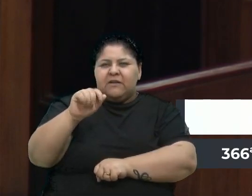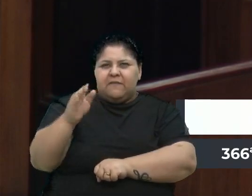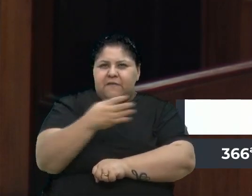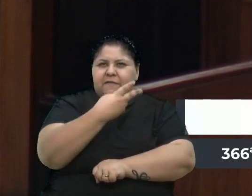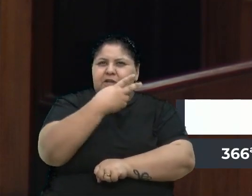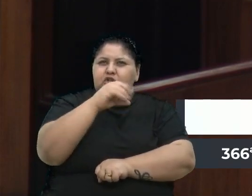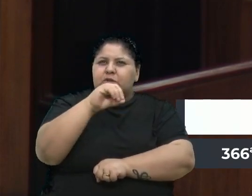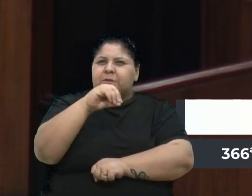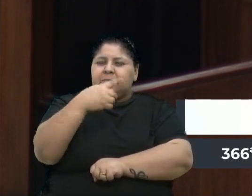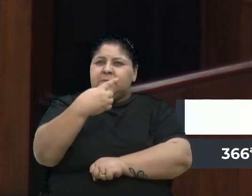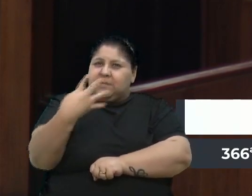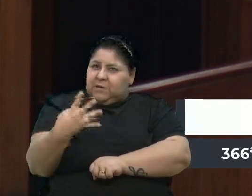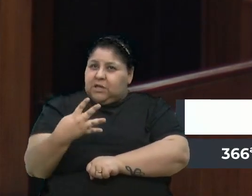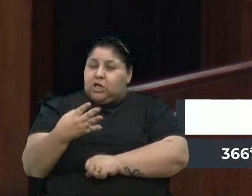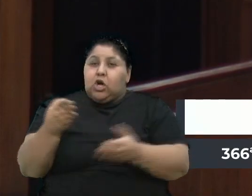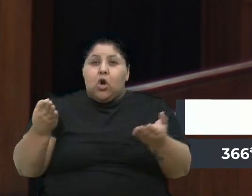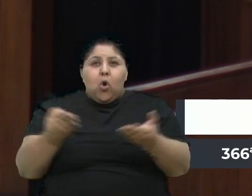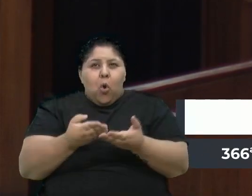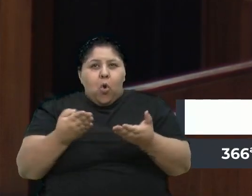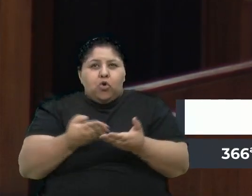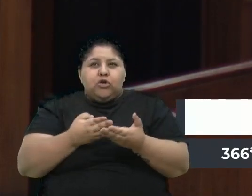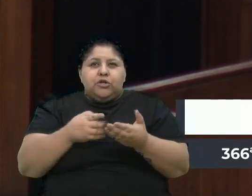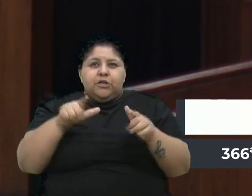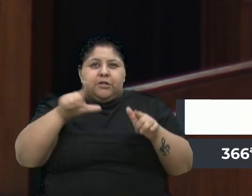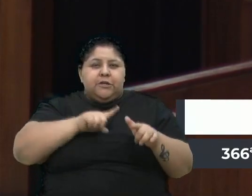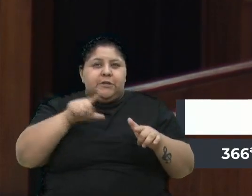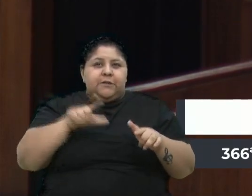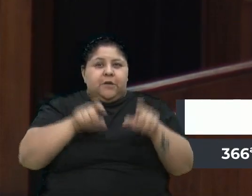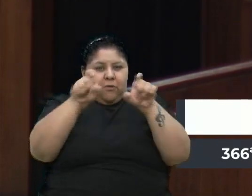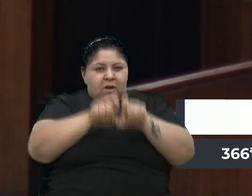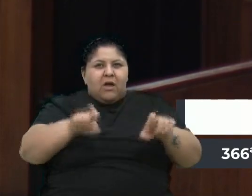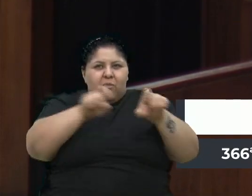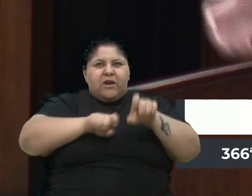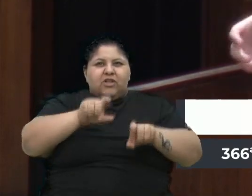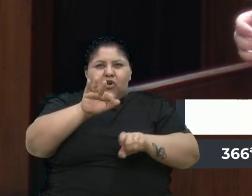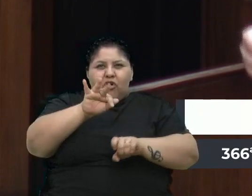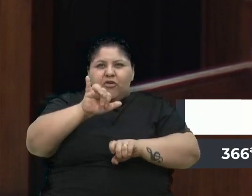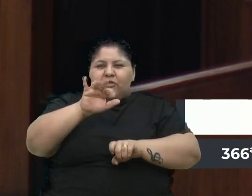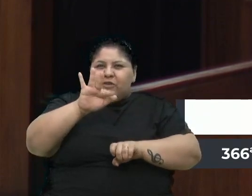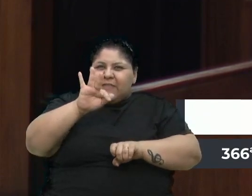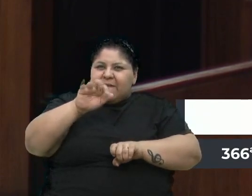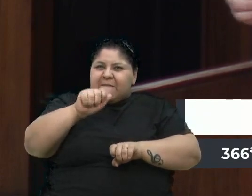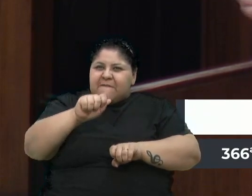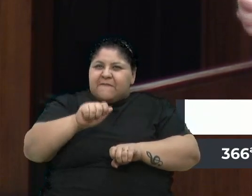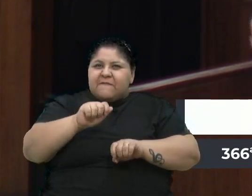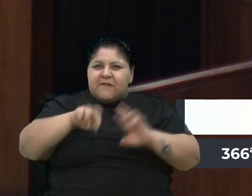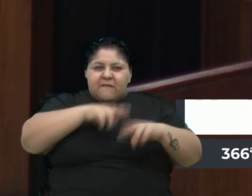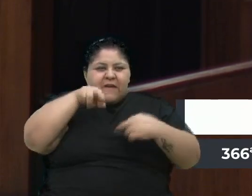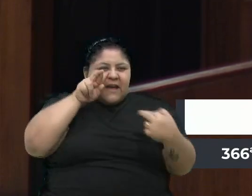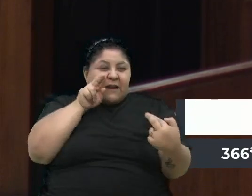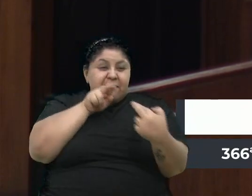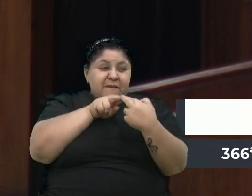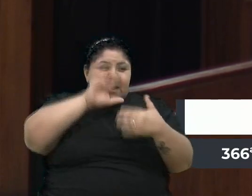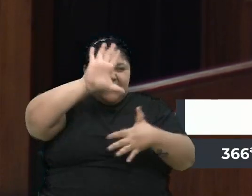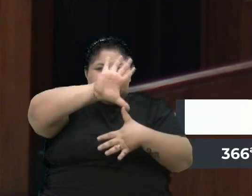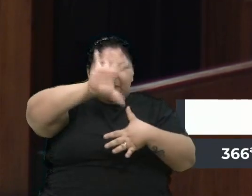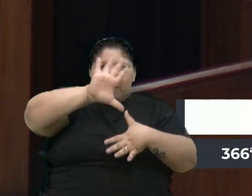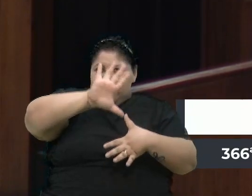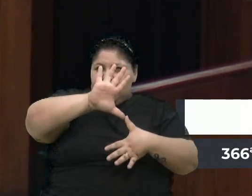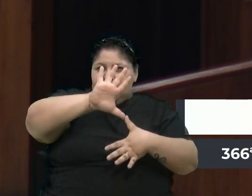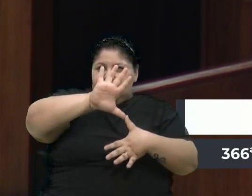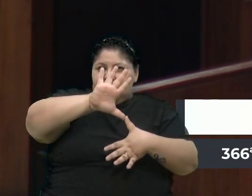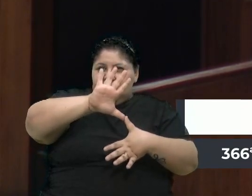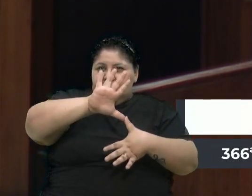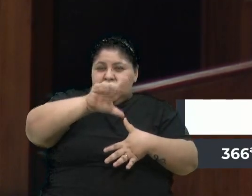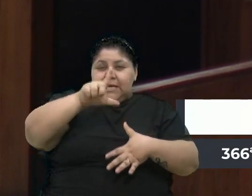é uma referência para a América do Sul. Então, nós temos todas as condições que isso possa se